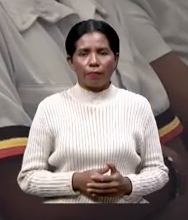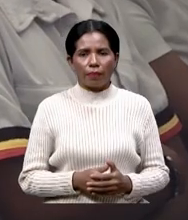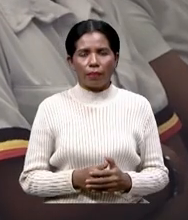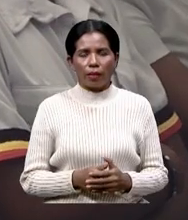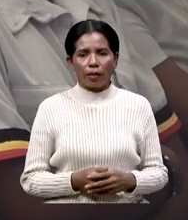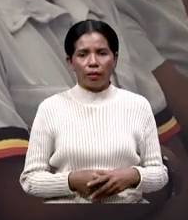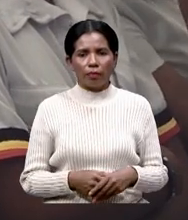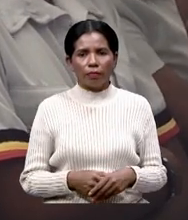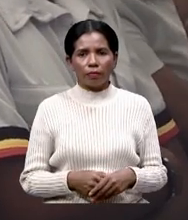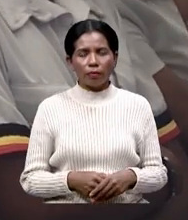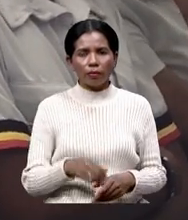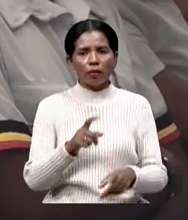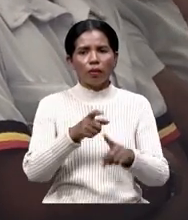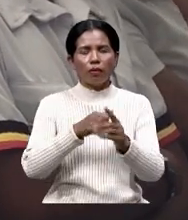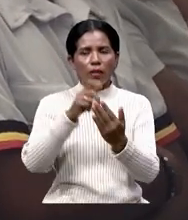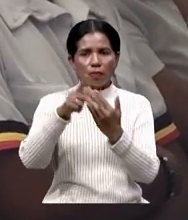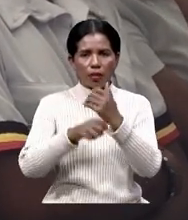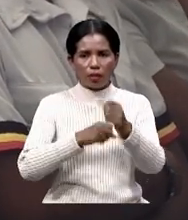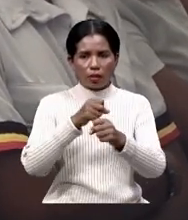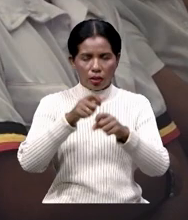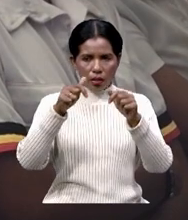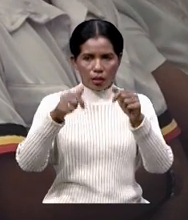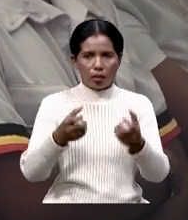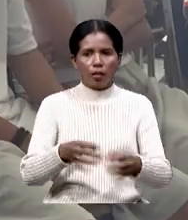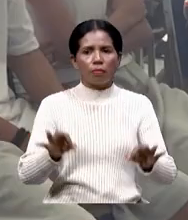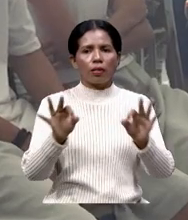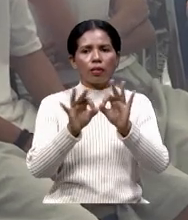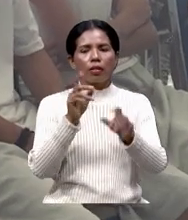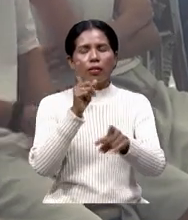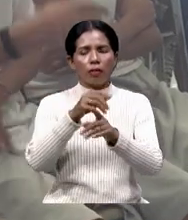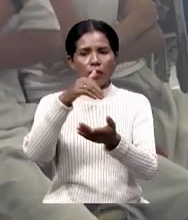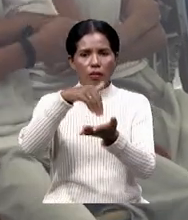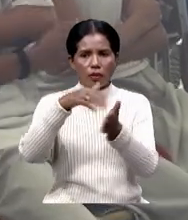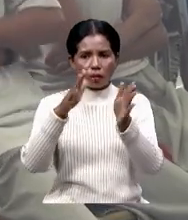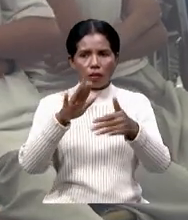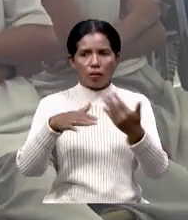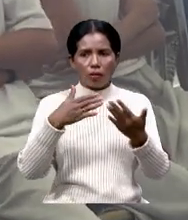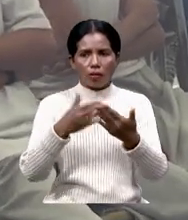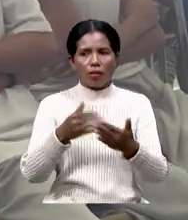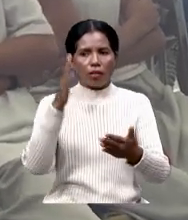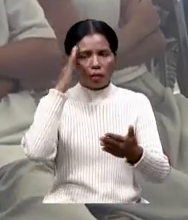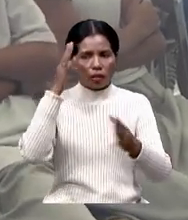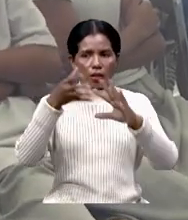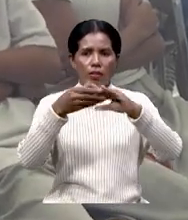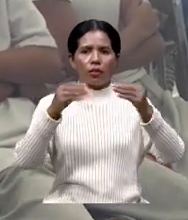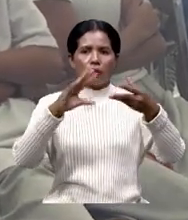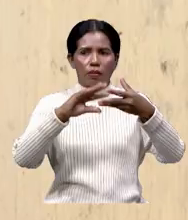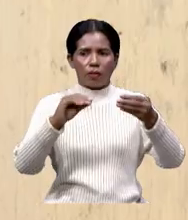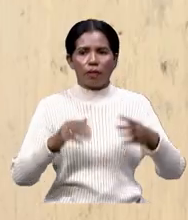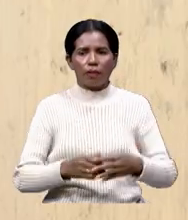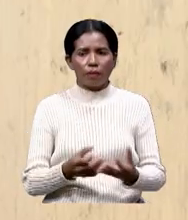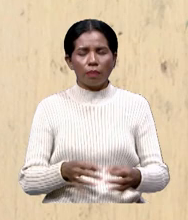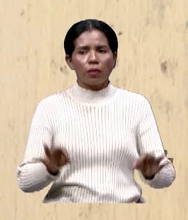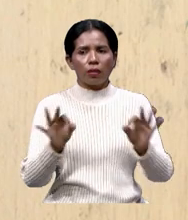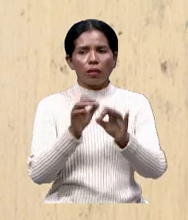Celebração lorong rondo selima fulan abril di Hatinang Idane, importante tebes ba estudante sira, hodi hatene historia. Importante